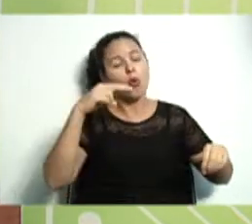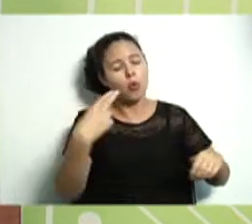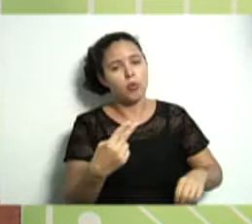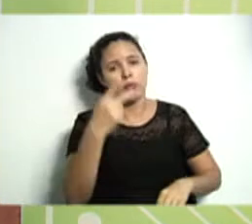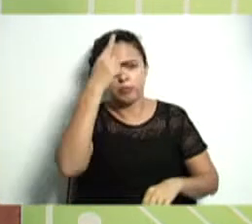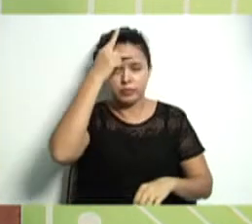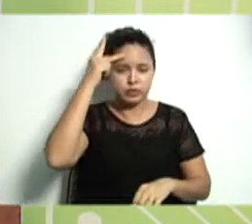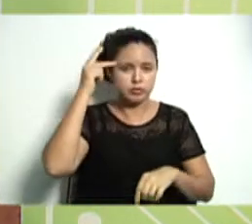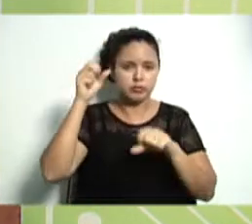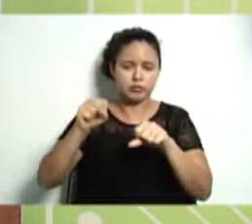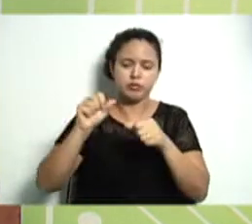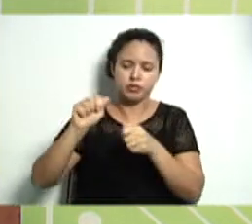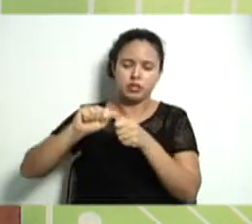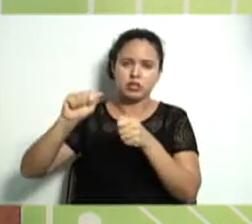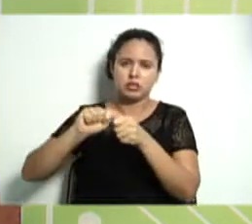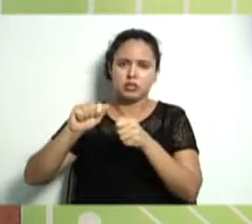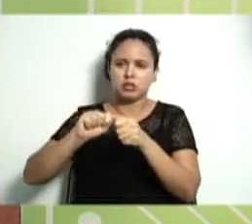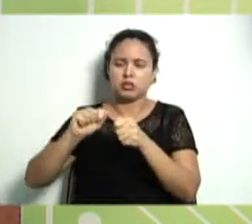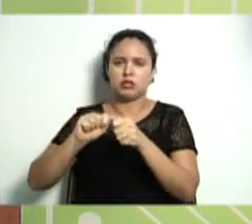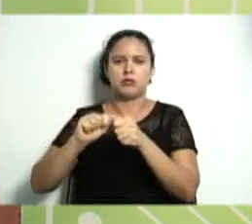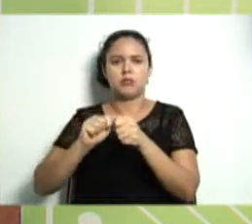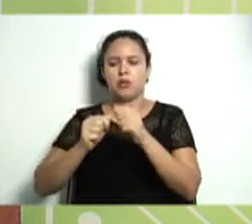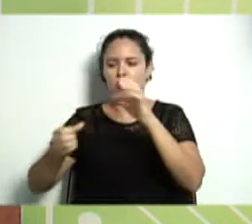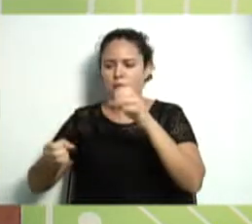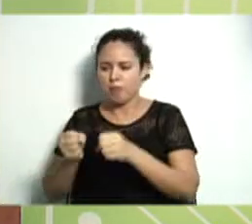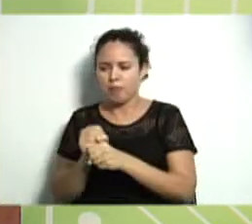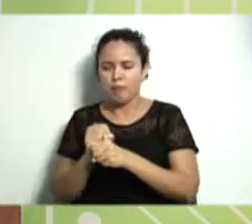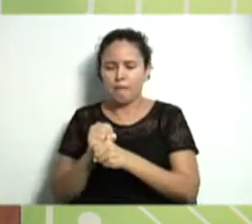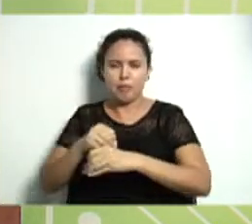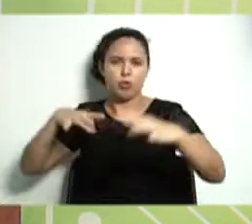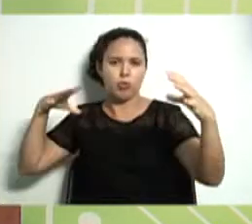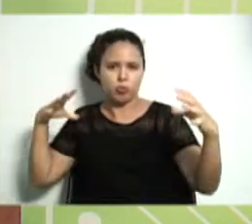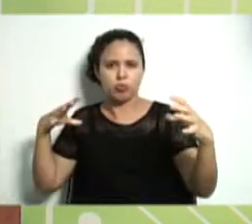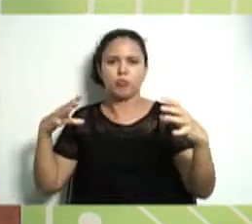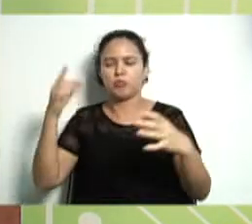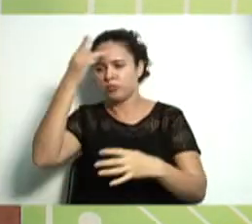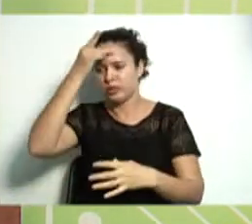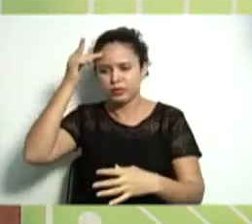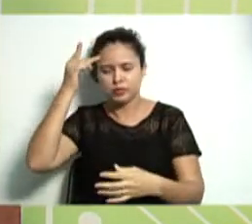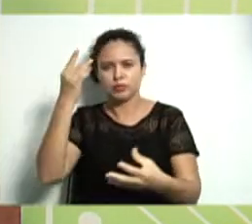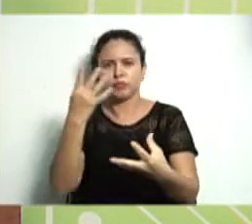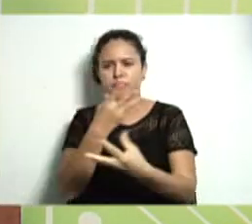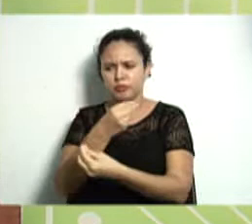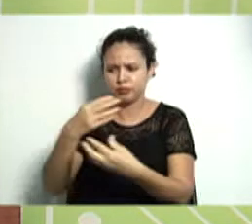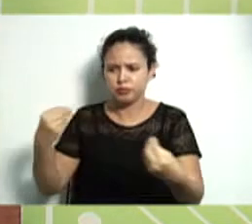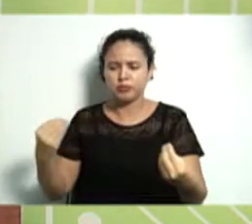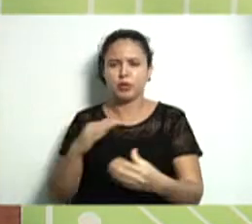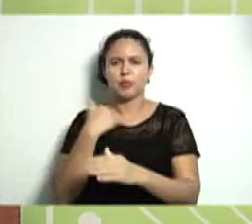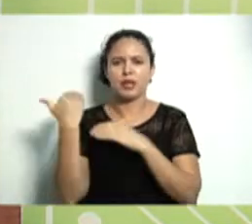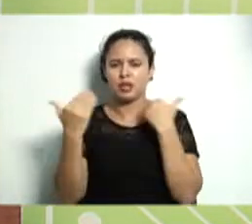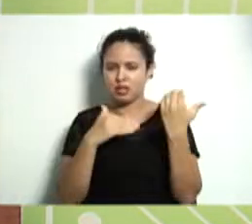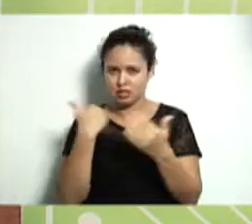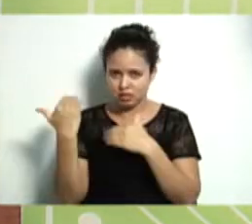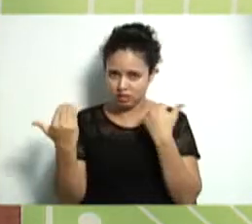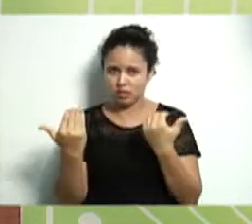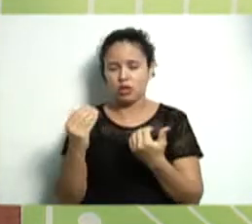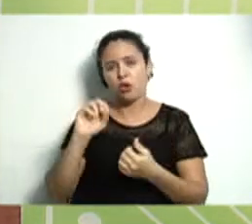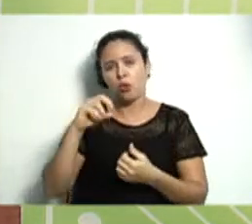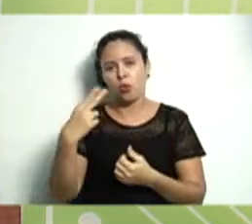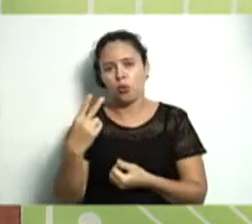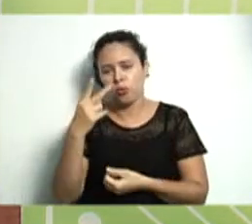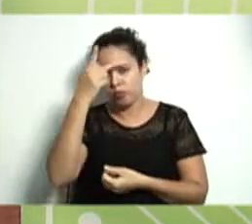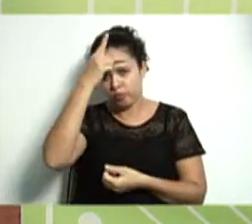bomba mais potente, como uma arma de longo alcance, né? Geralmente a gente ouve